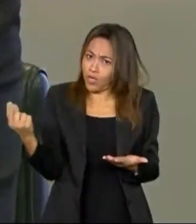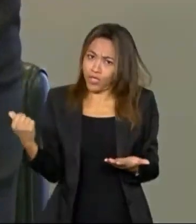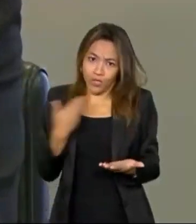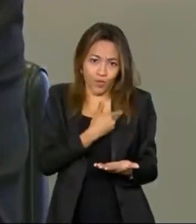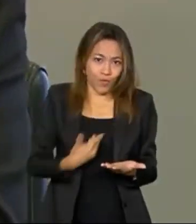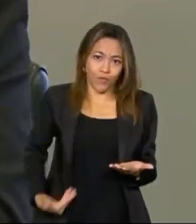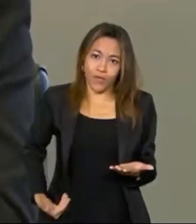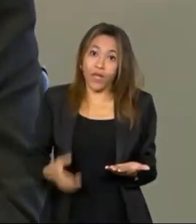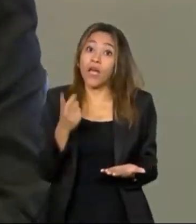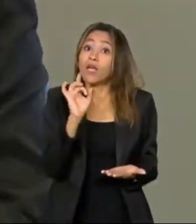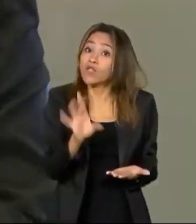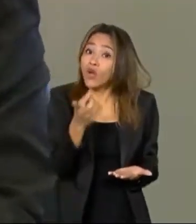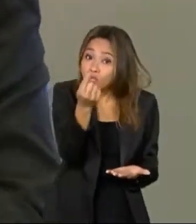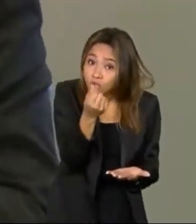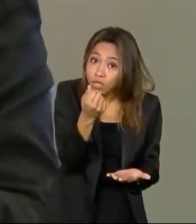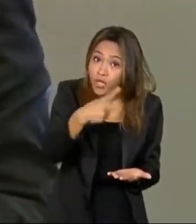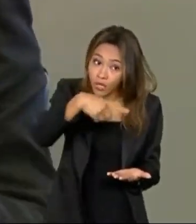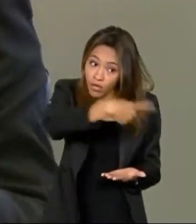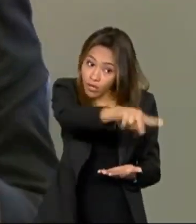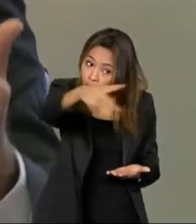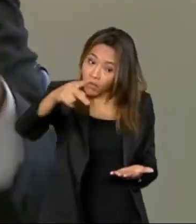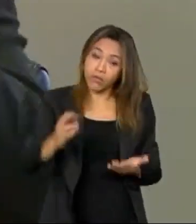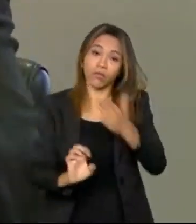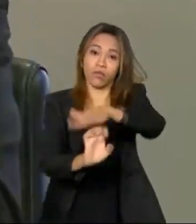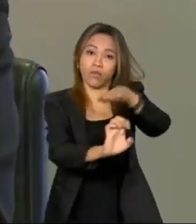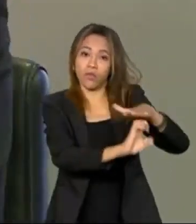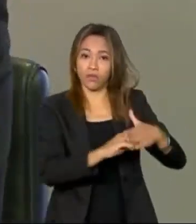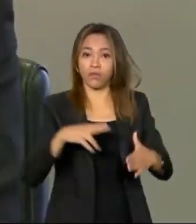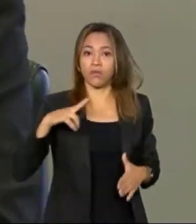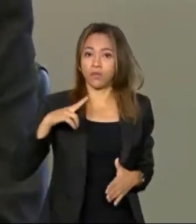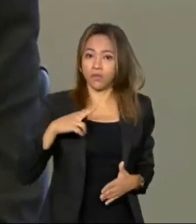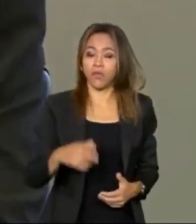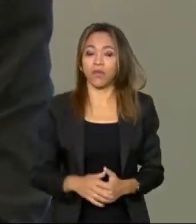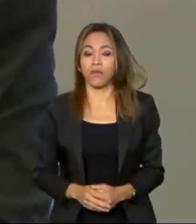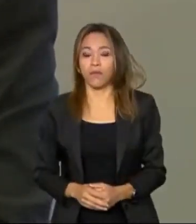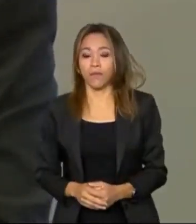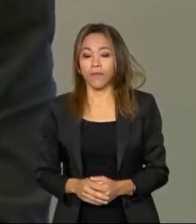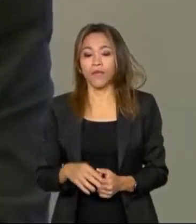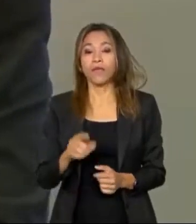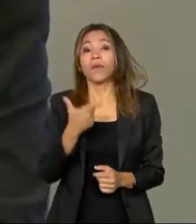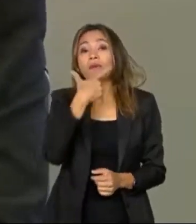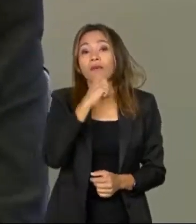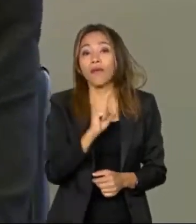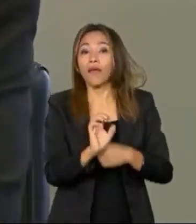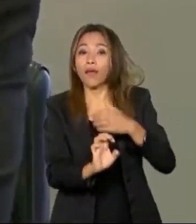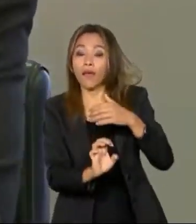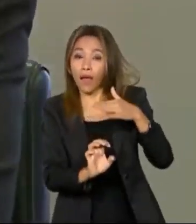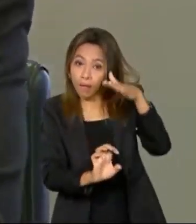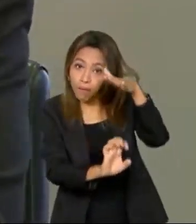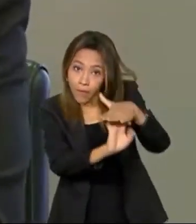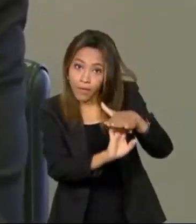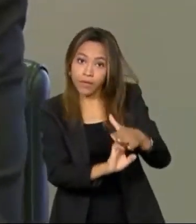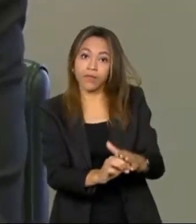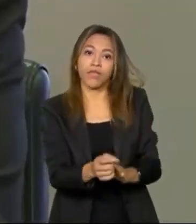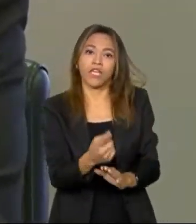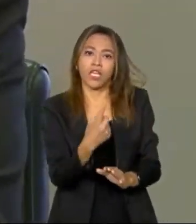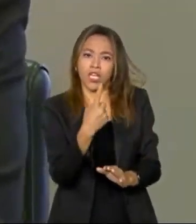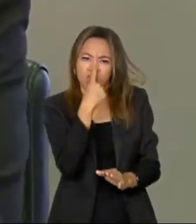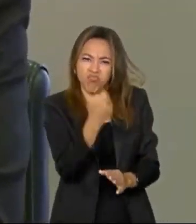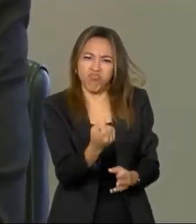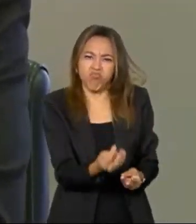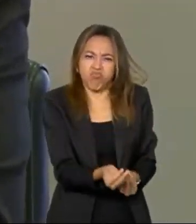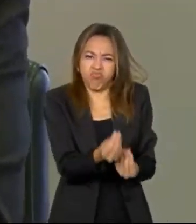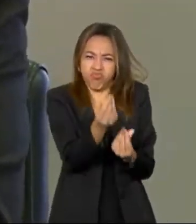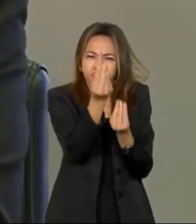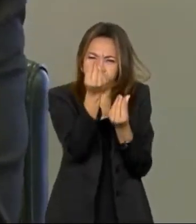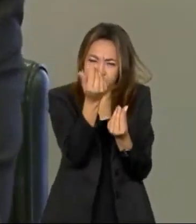Mas como é que é o emissor, né? O emissor, aquele que está emitindo mais